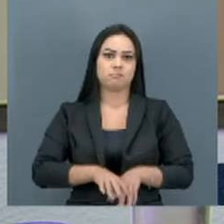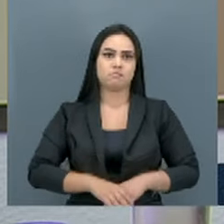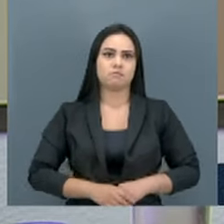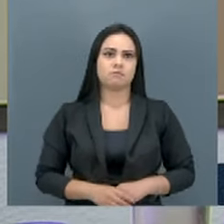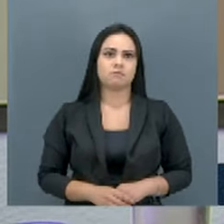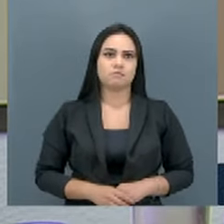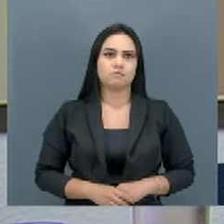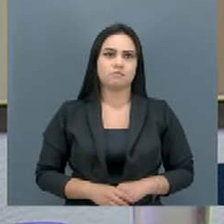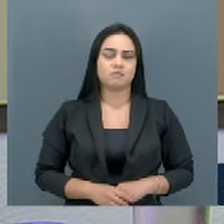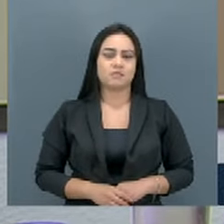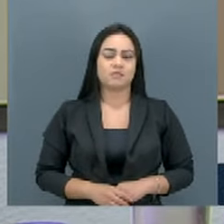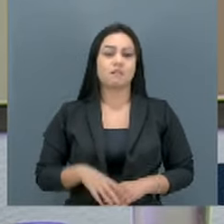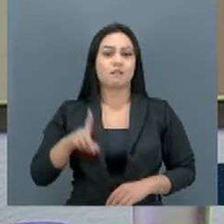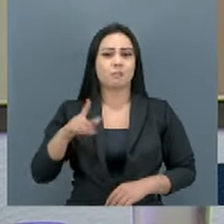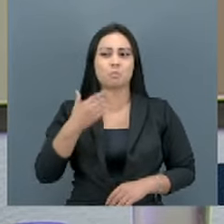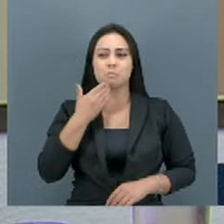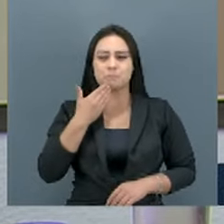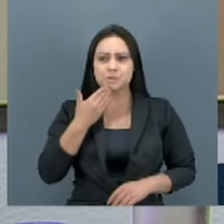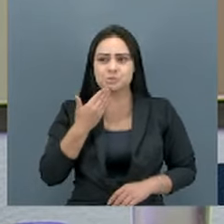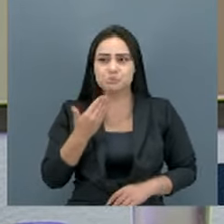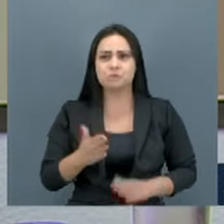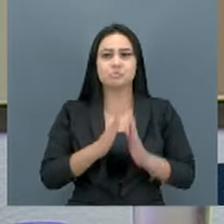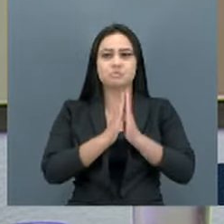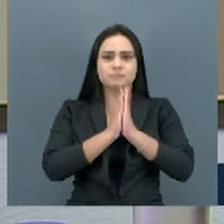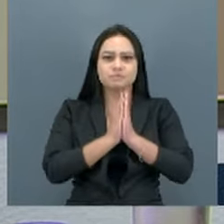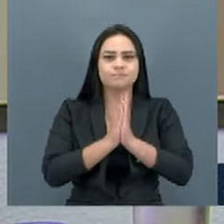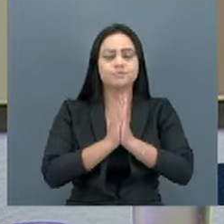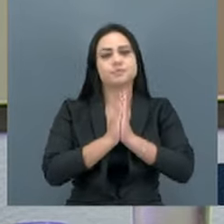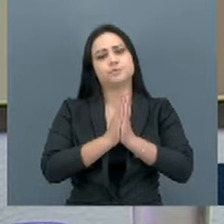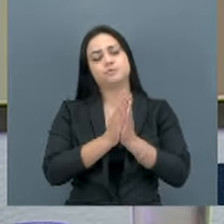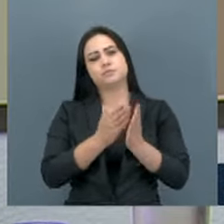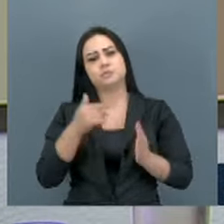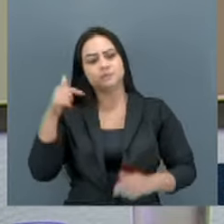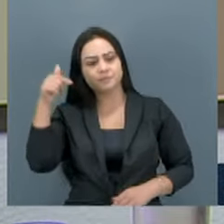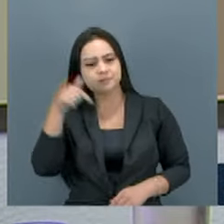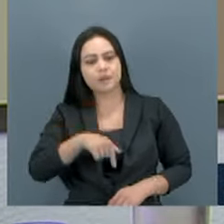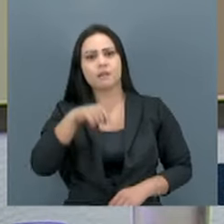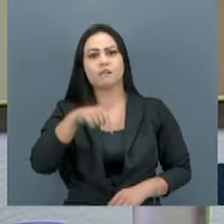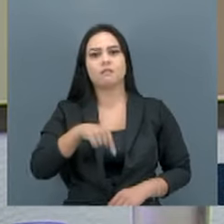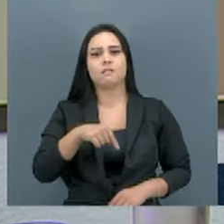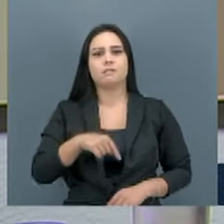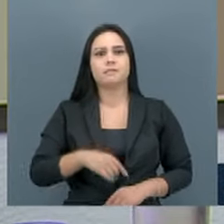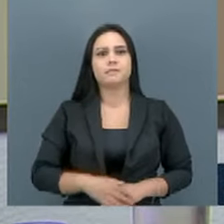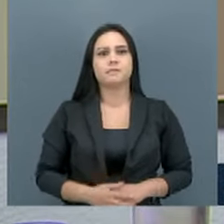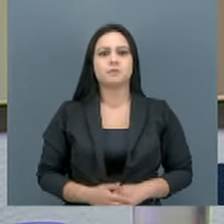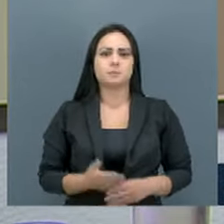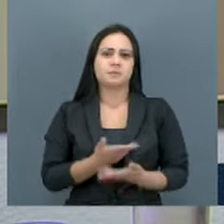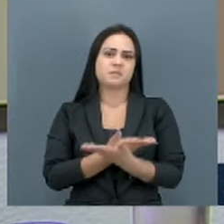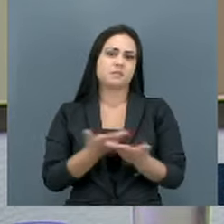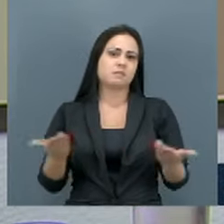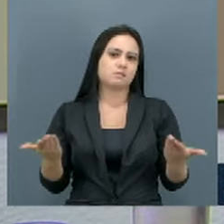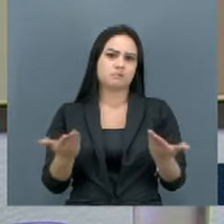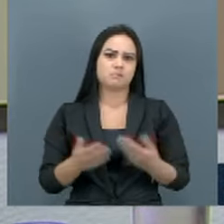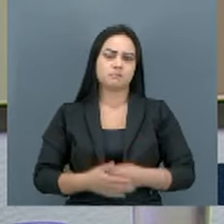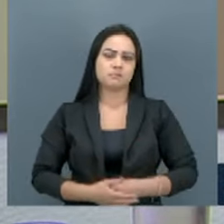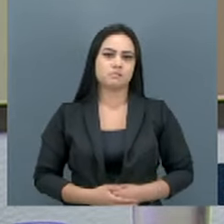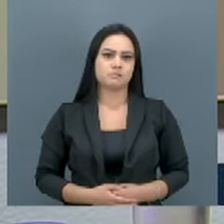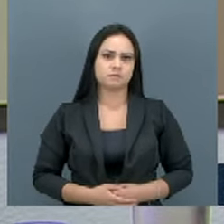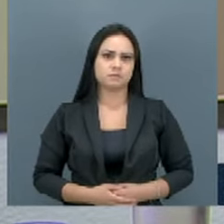apelo que a gente vem colocar para os senhores.